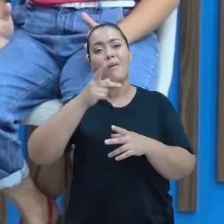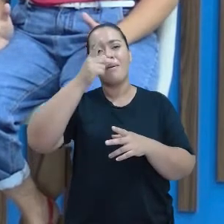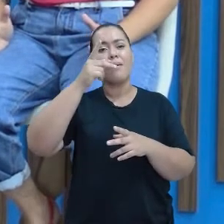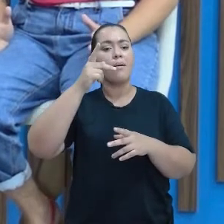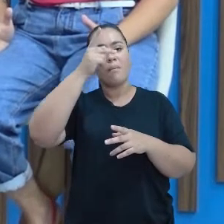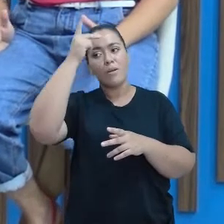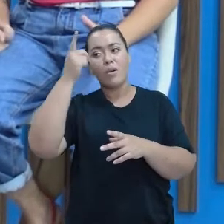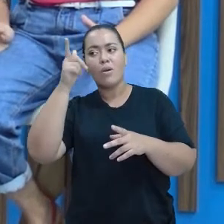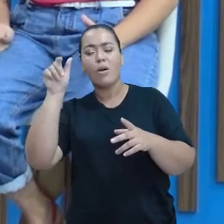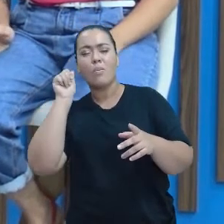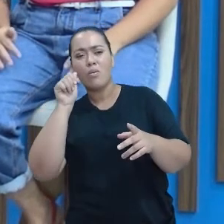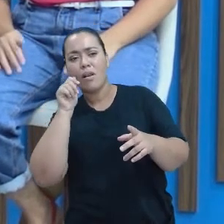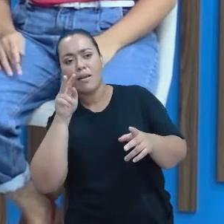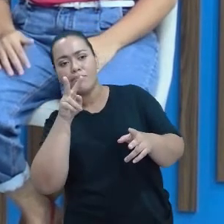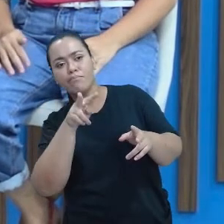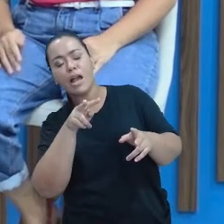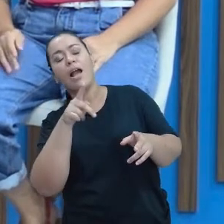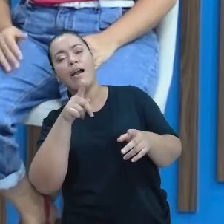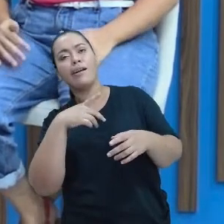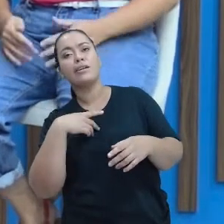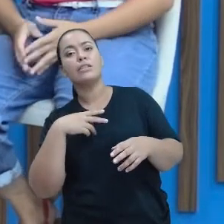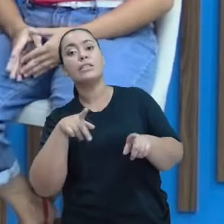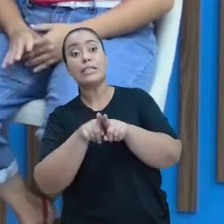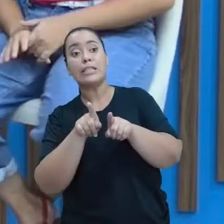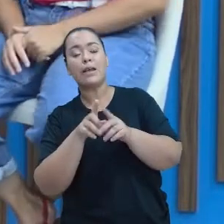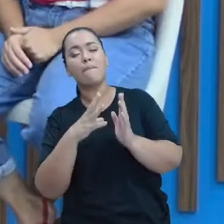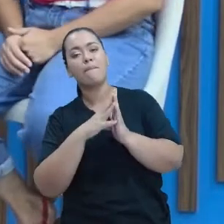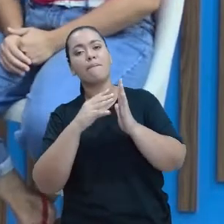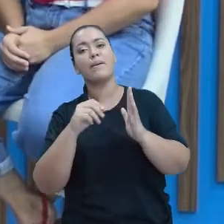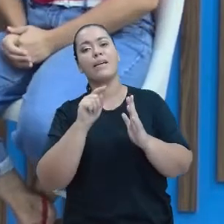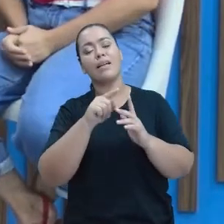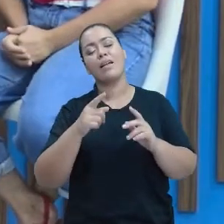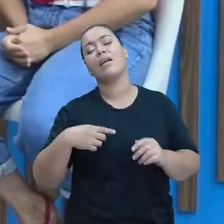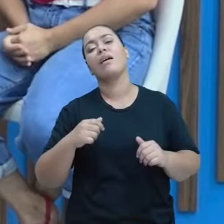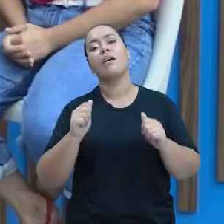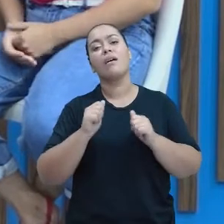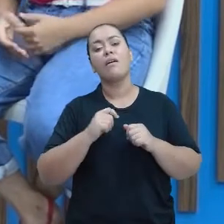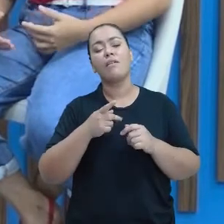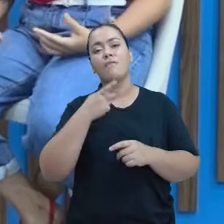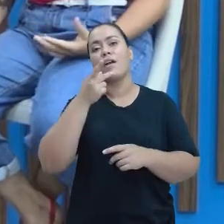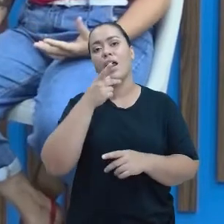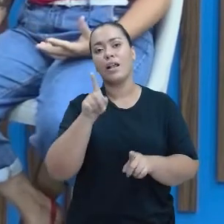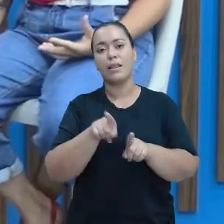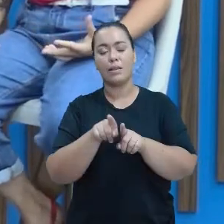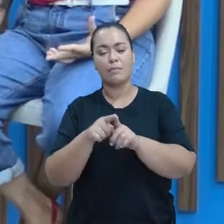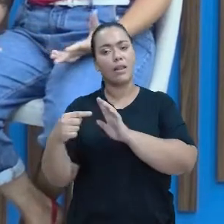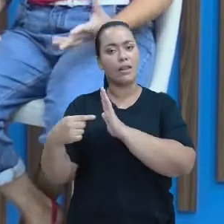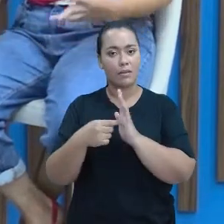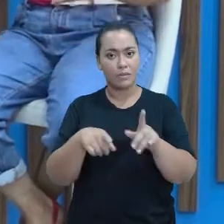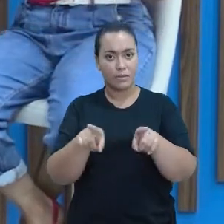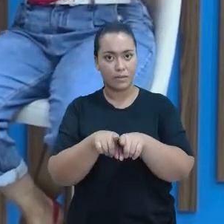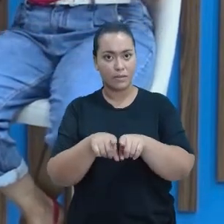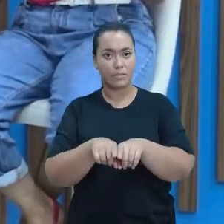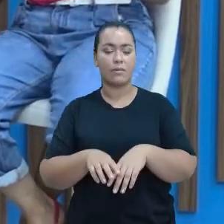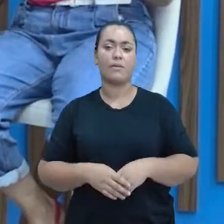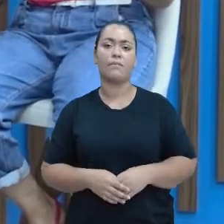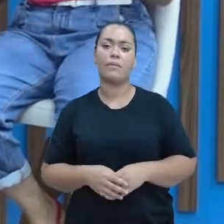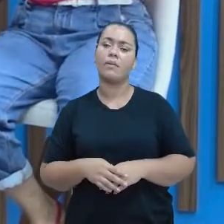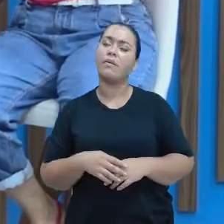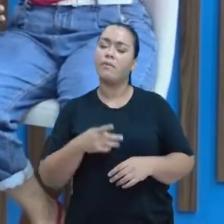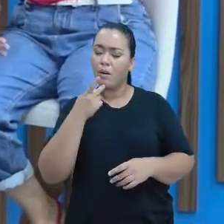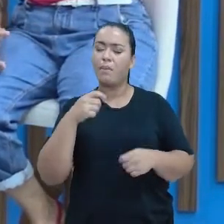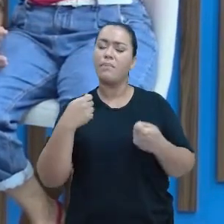à vontade também para isso. Então, acho que é uma questão realmente de ter mais